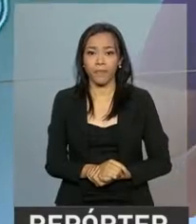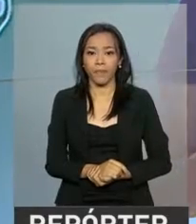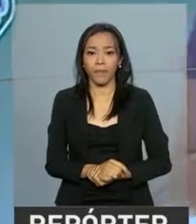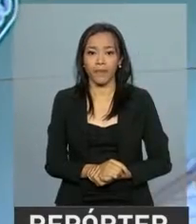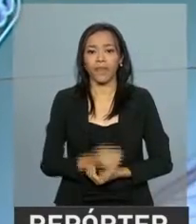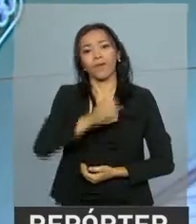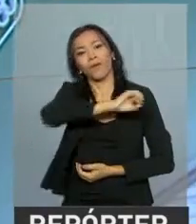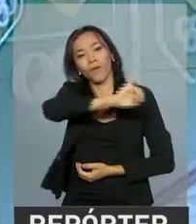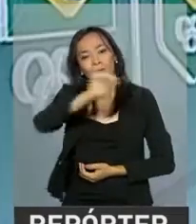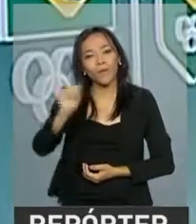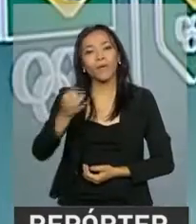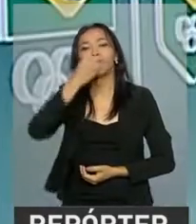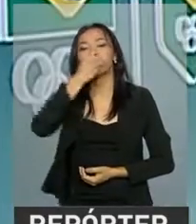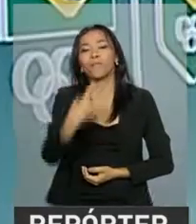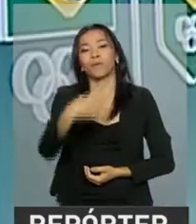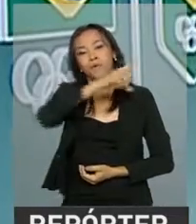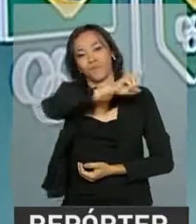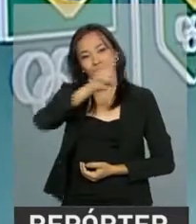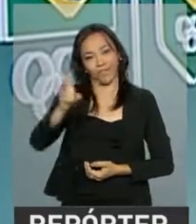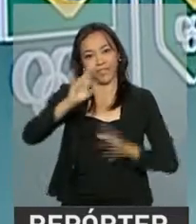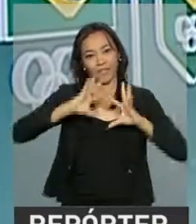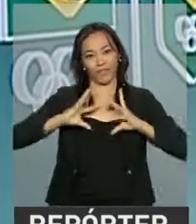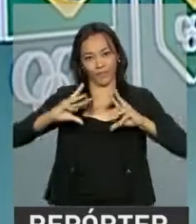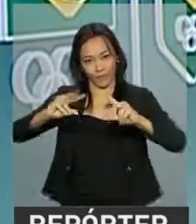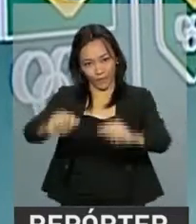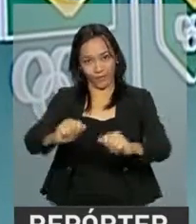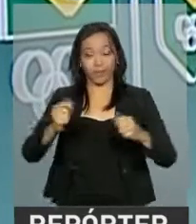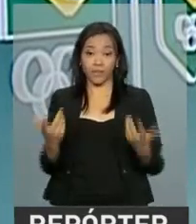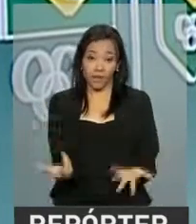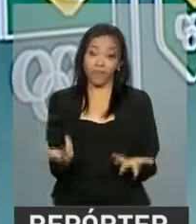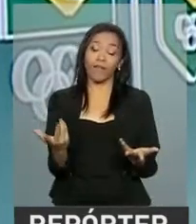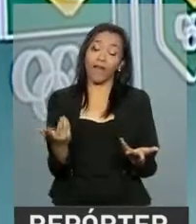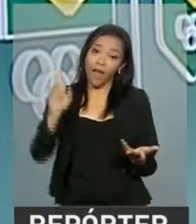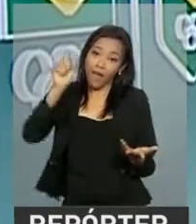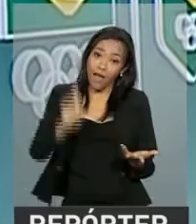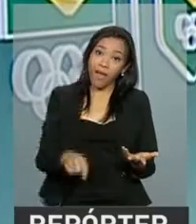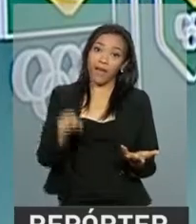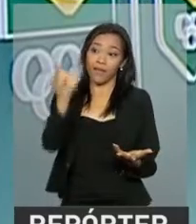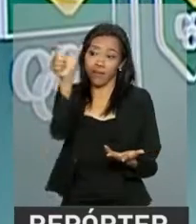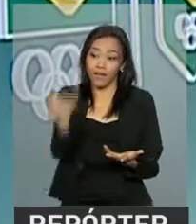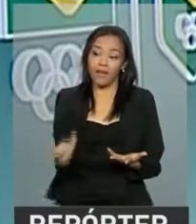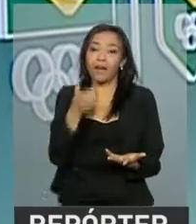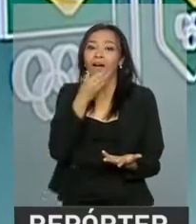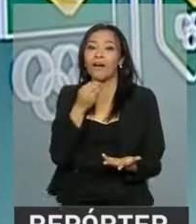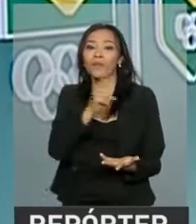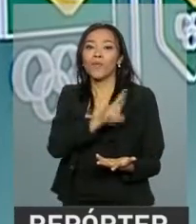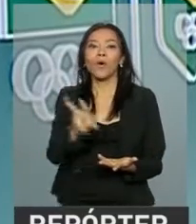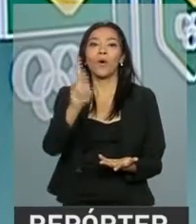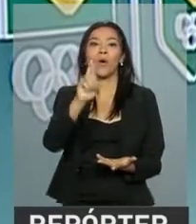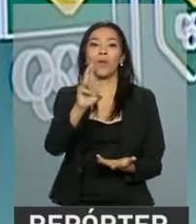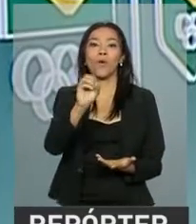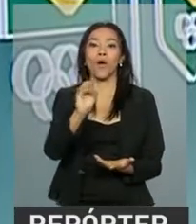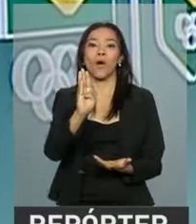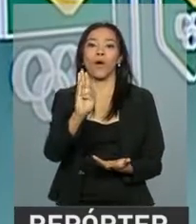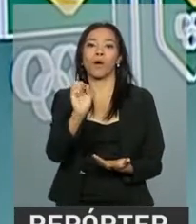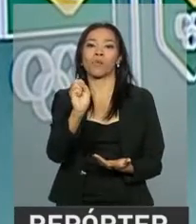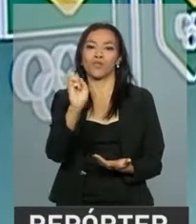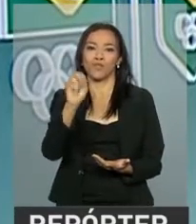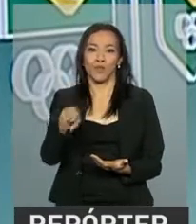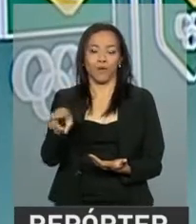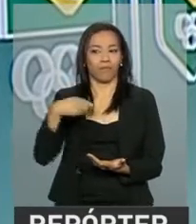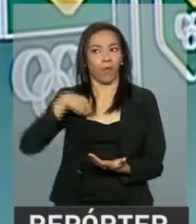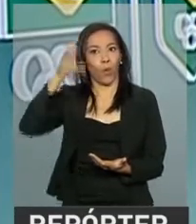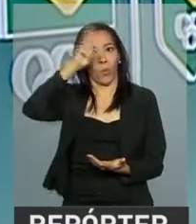Olá, José Luiz, bom dia a todos. Pois é, o atleta Robson Conceição fez história na noite dessa